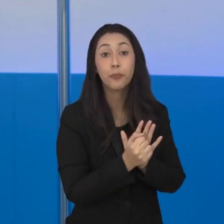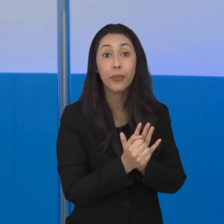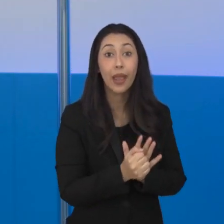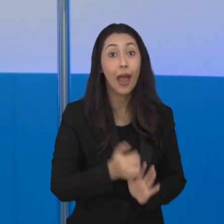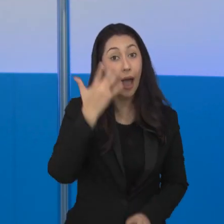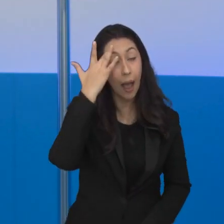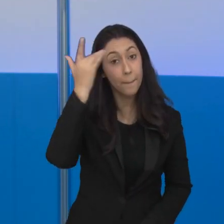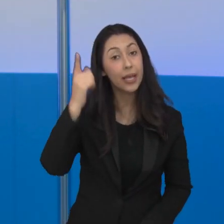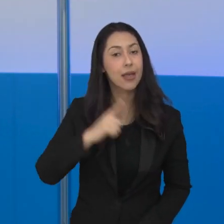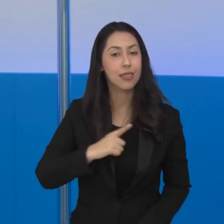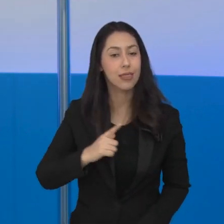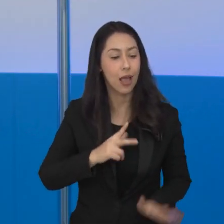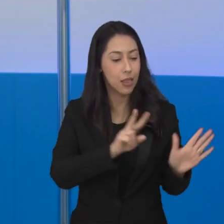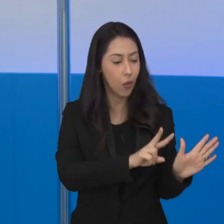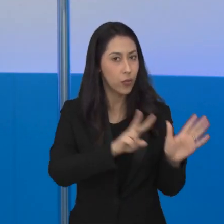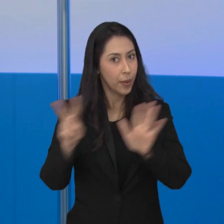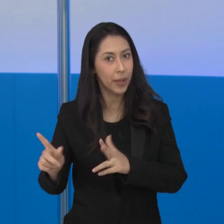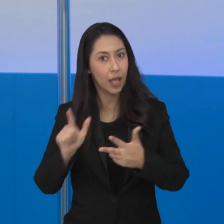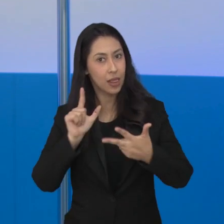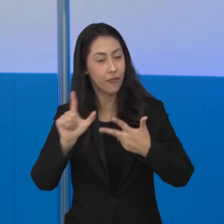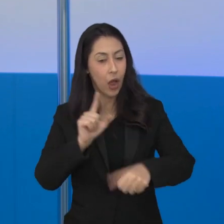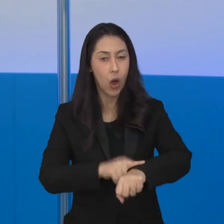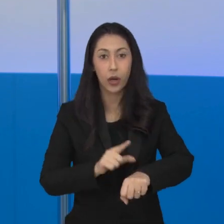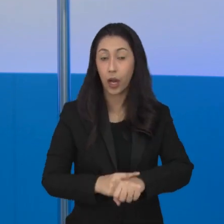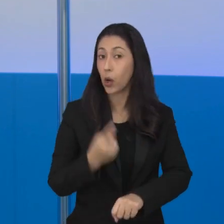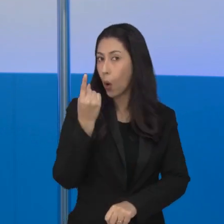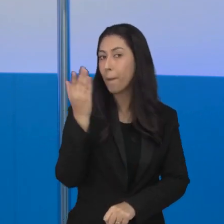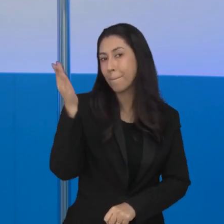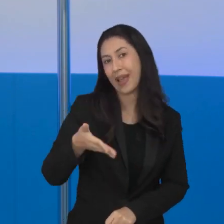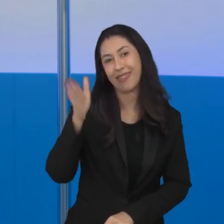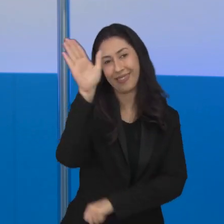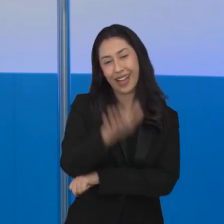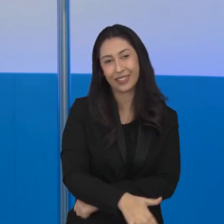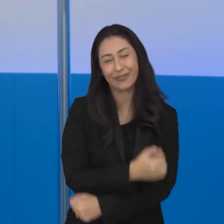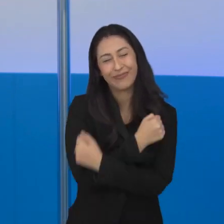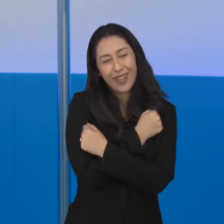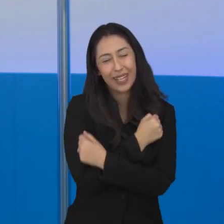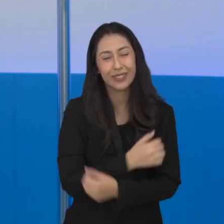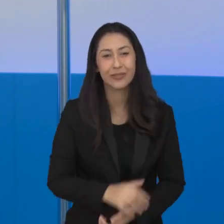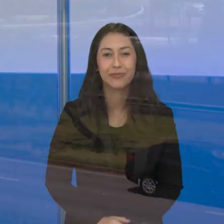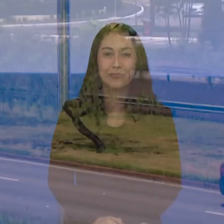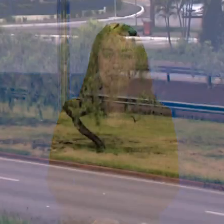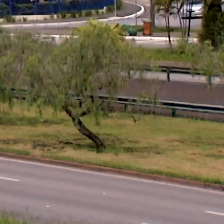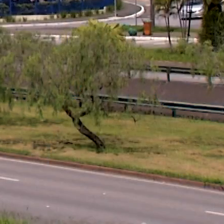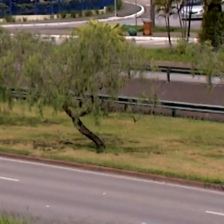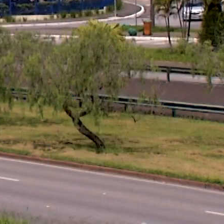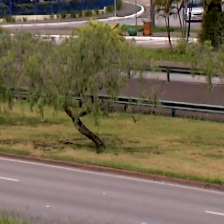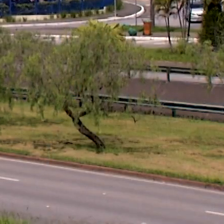canais. Amanhã é dia de semana legislativa, hein? A partir de 1h30 da tarde. Um abraço!